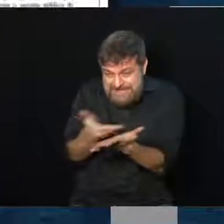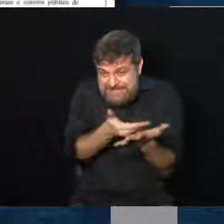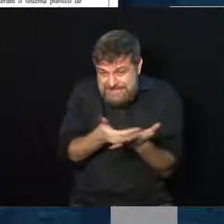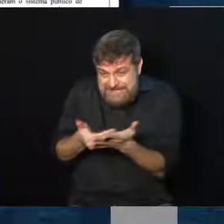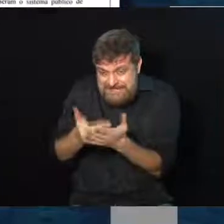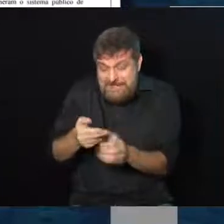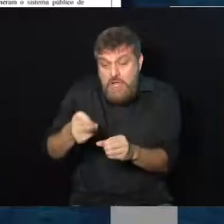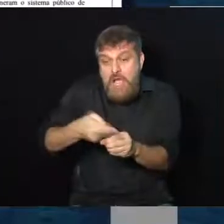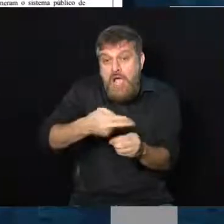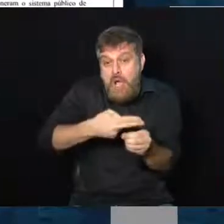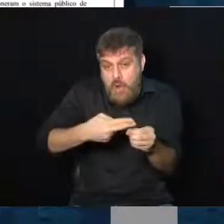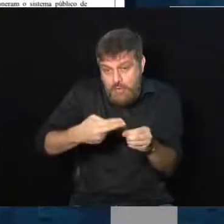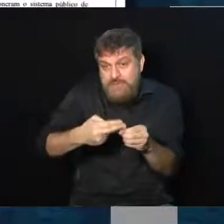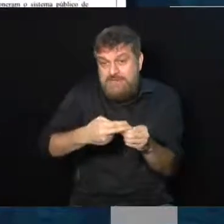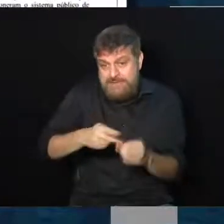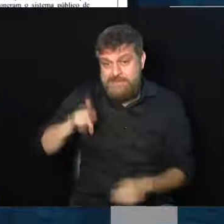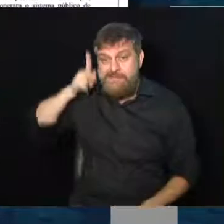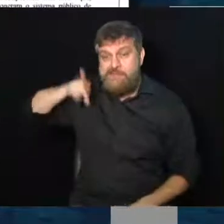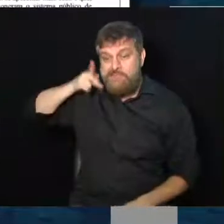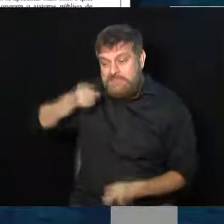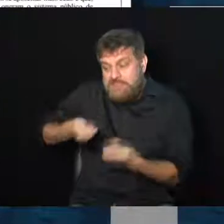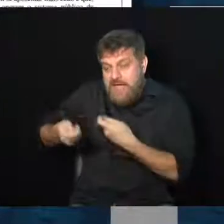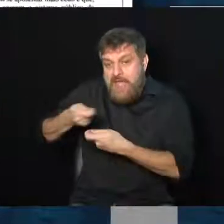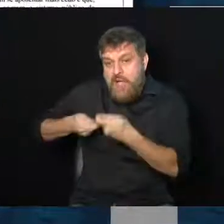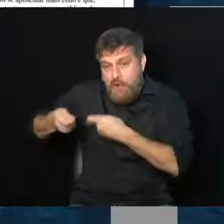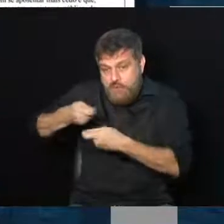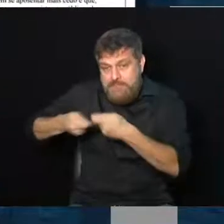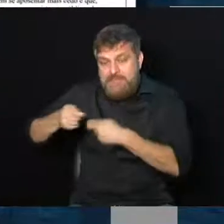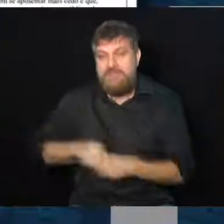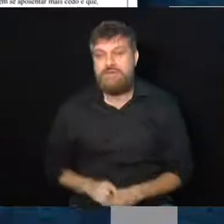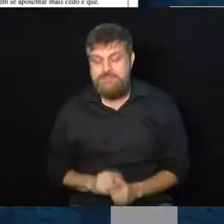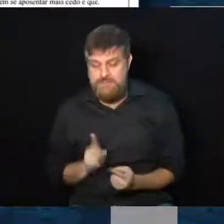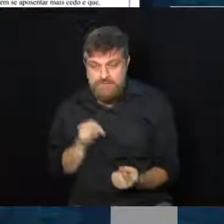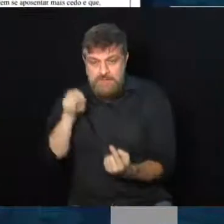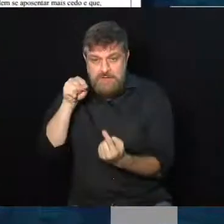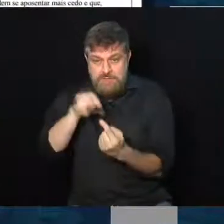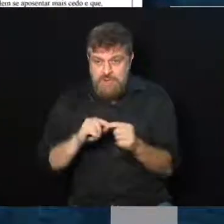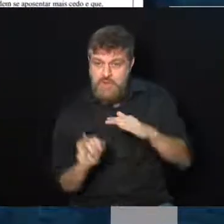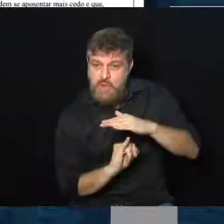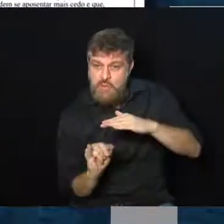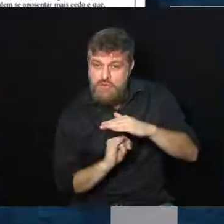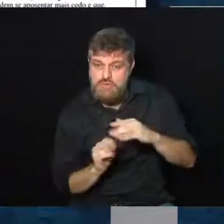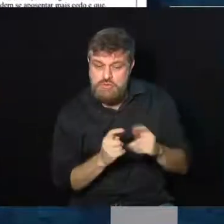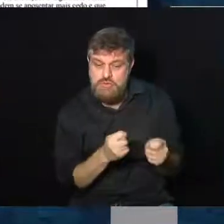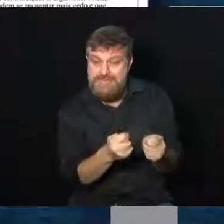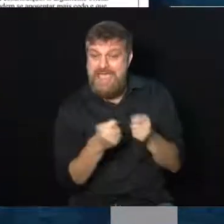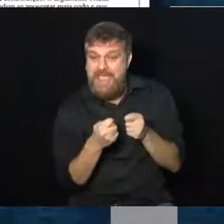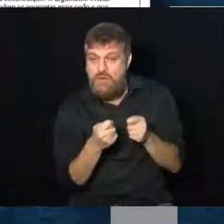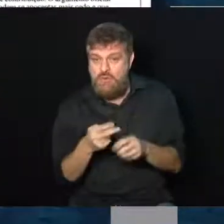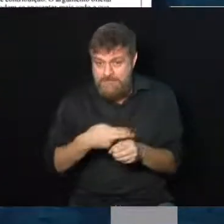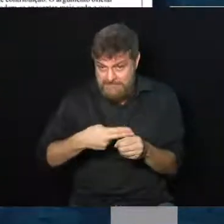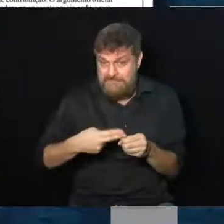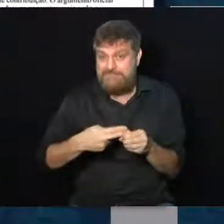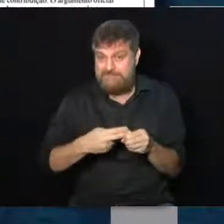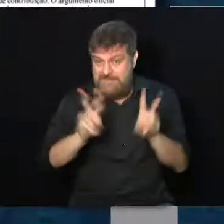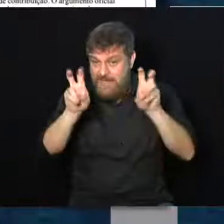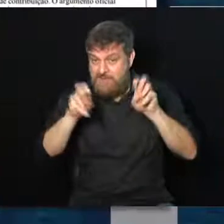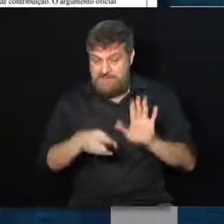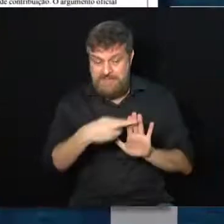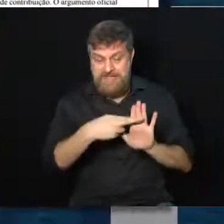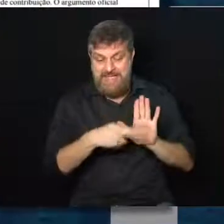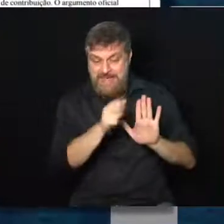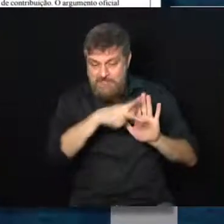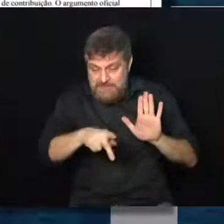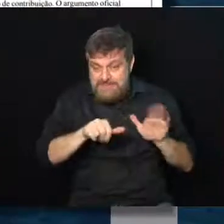de Conjuntura e Política Econômica, o SECOM, ligado ao Instituto de Economia da Unicamp, sobre a reforma da